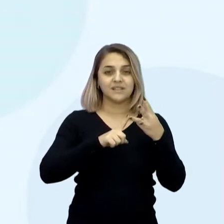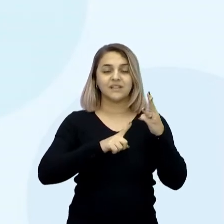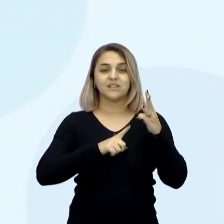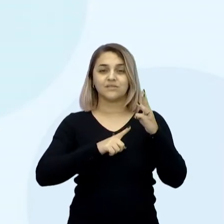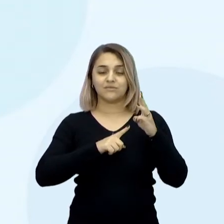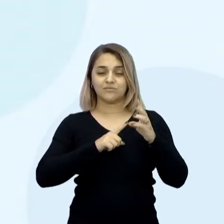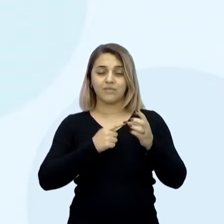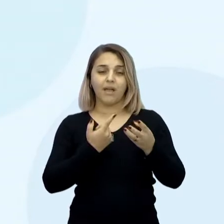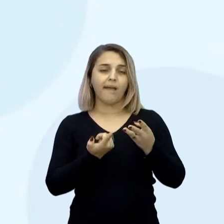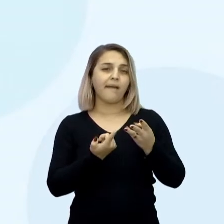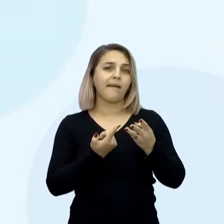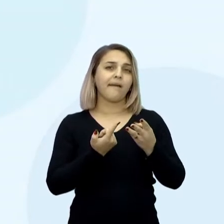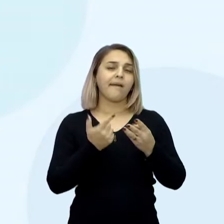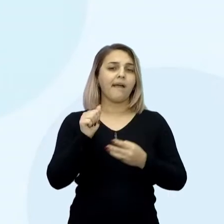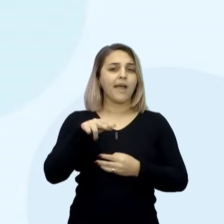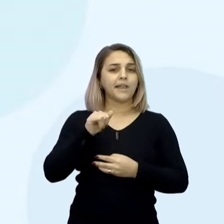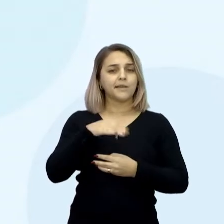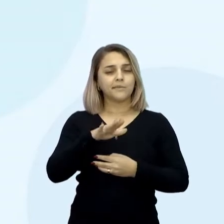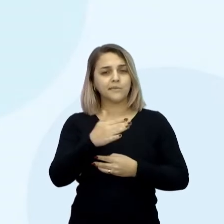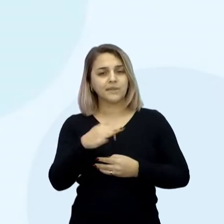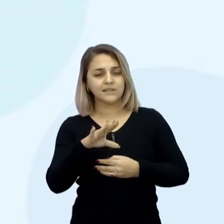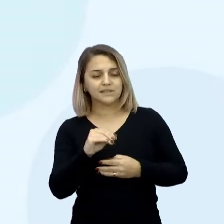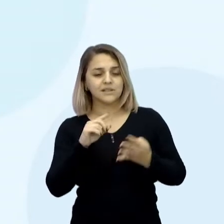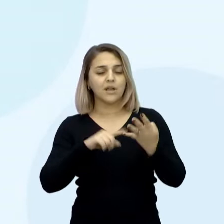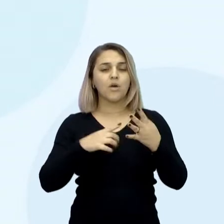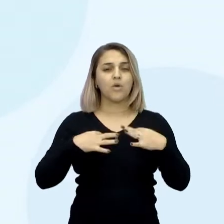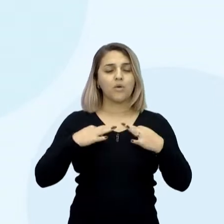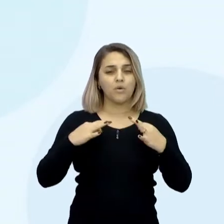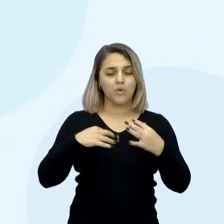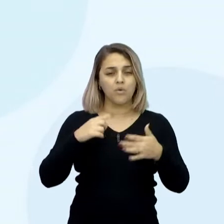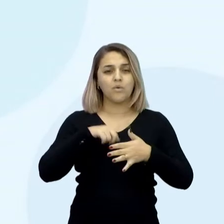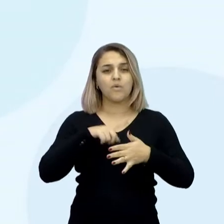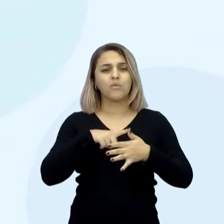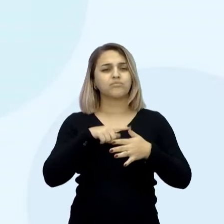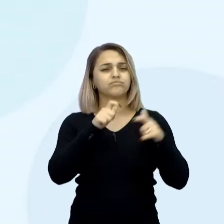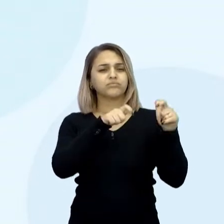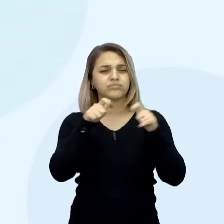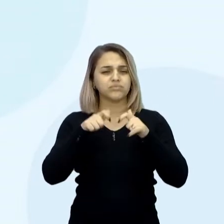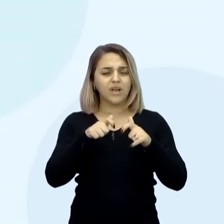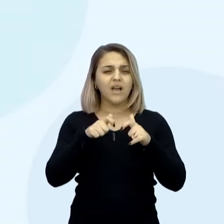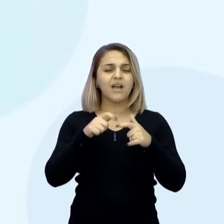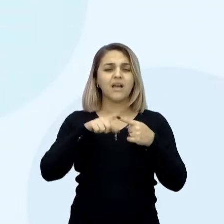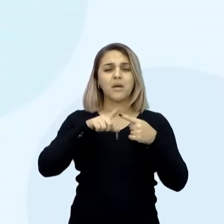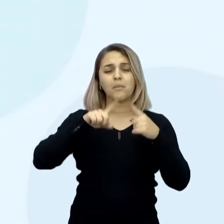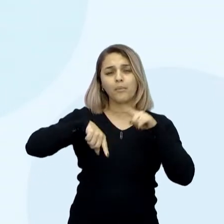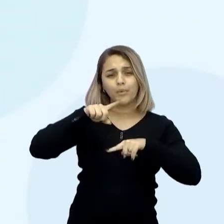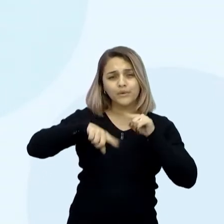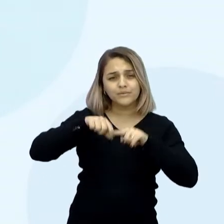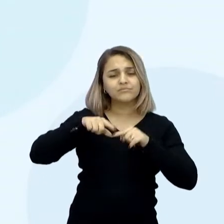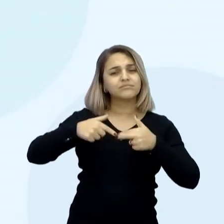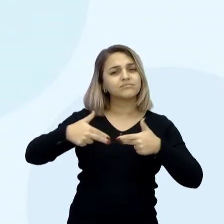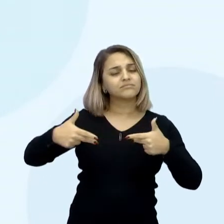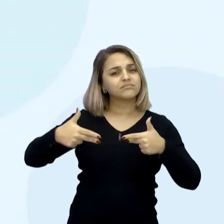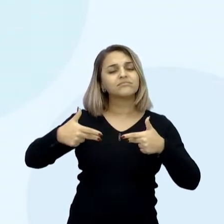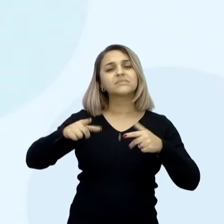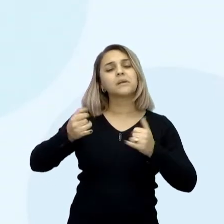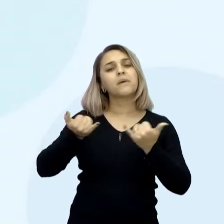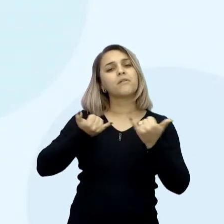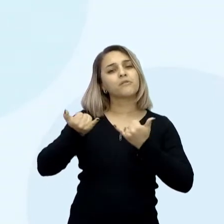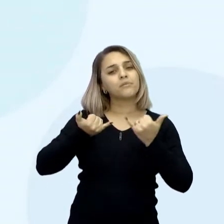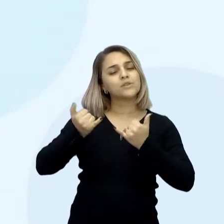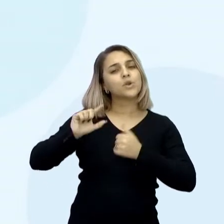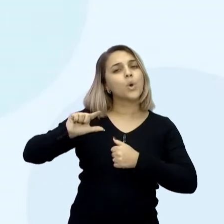figurino, cores, predominantes objetos, imagens, equipamentos, ferramentas necessárias e outras informações